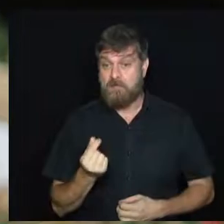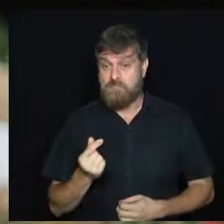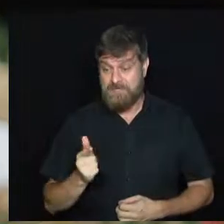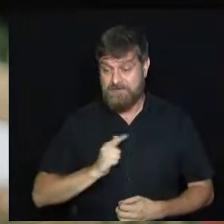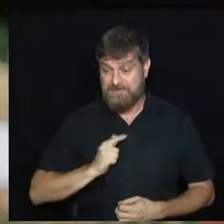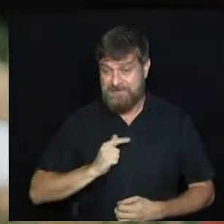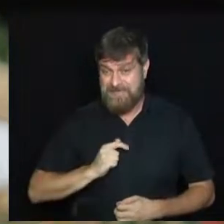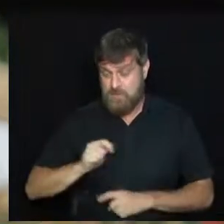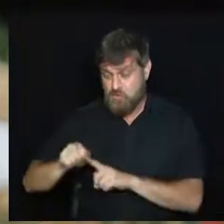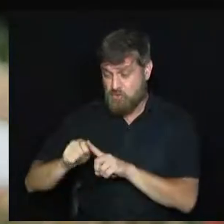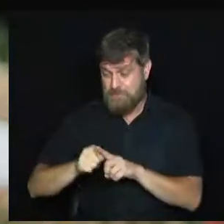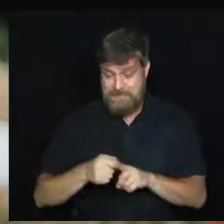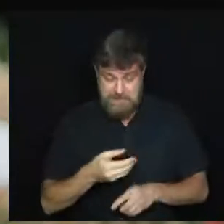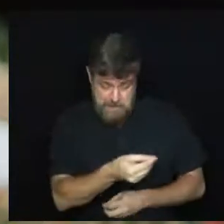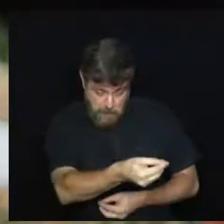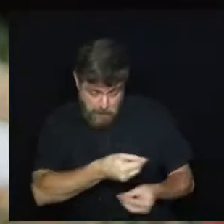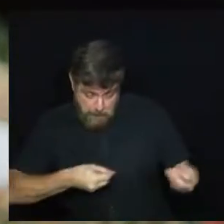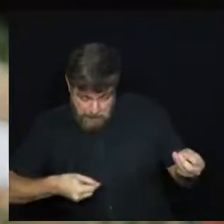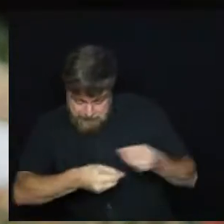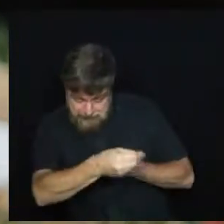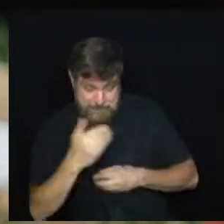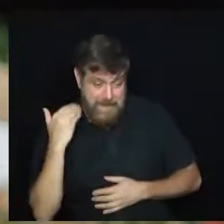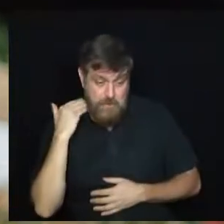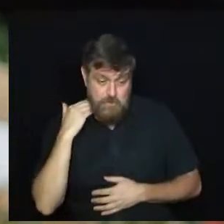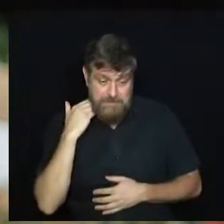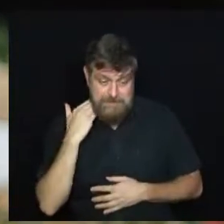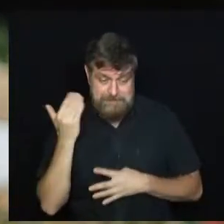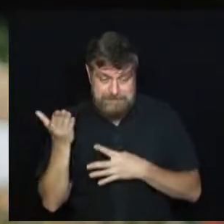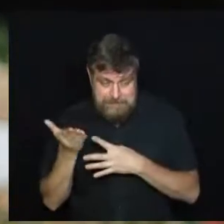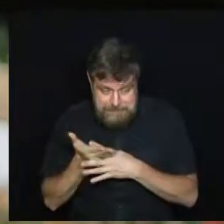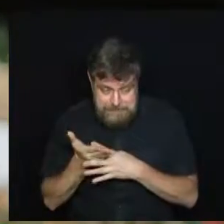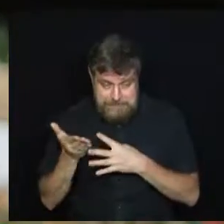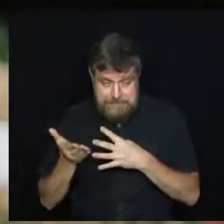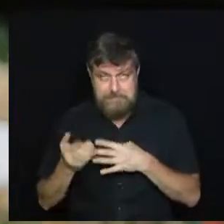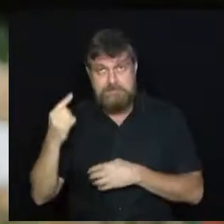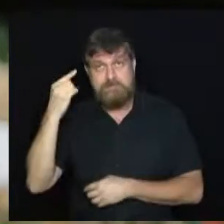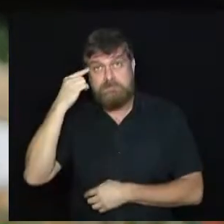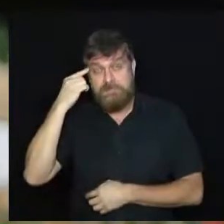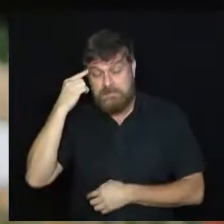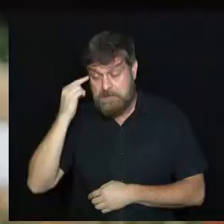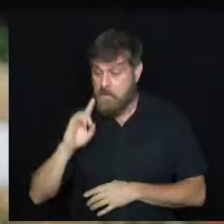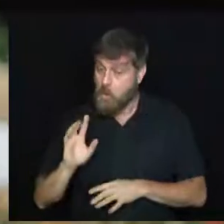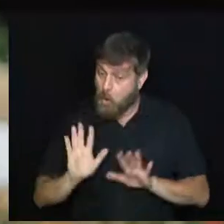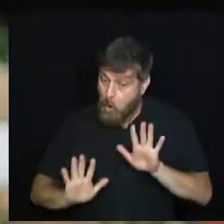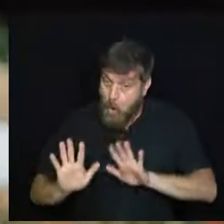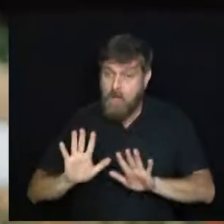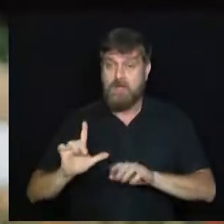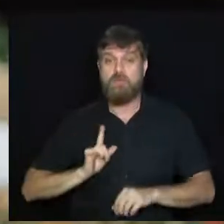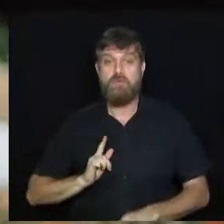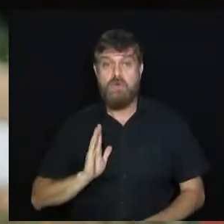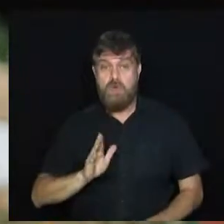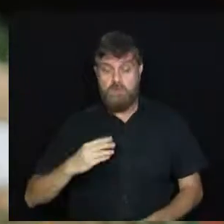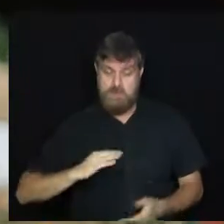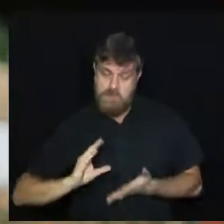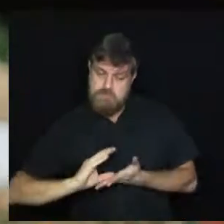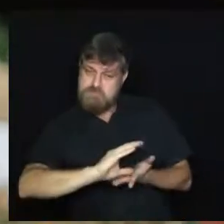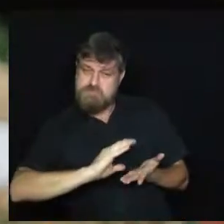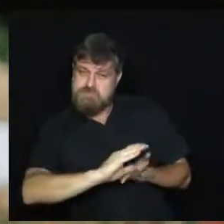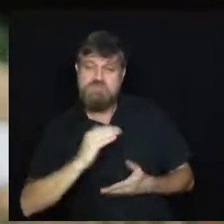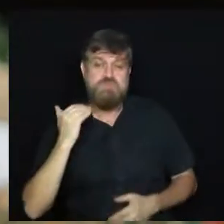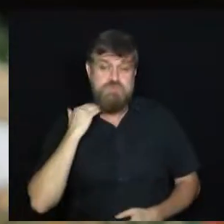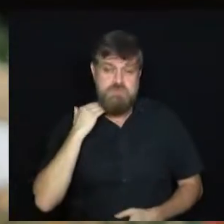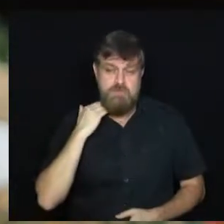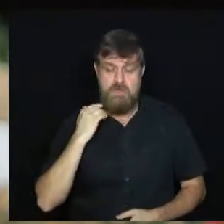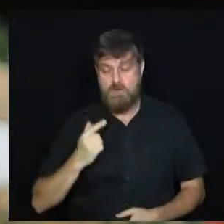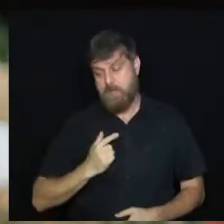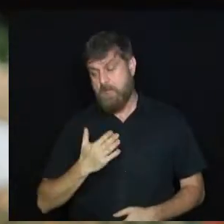consigo receber quando eu empresto esse dinheiro para o banco? Então, por que que quando eu faço investimento, eu tenho retorno financeiro? Porque eu